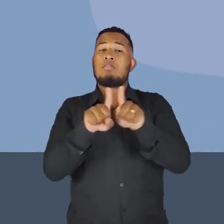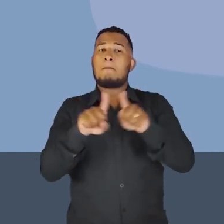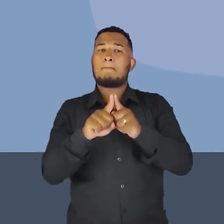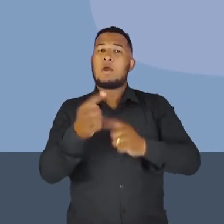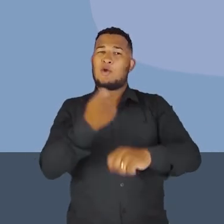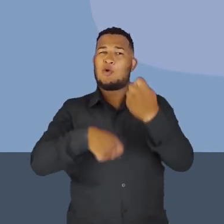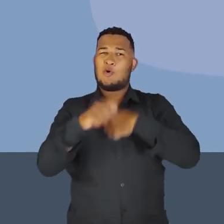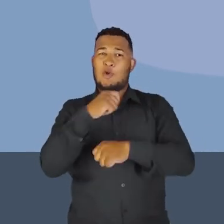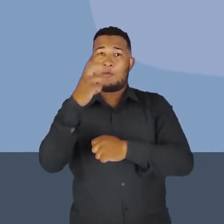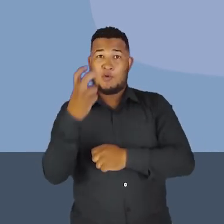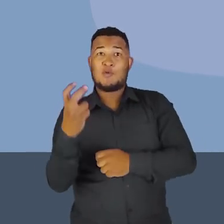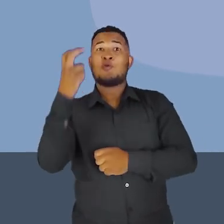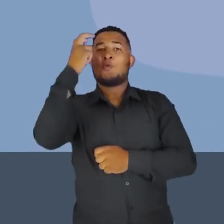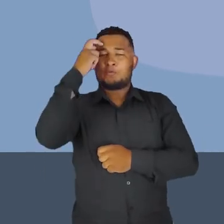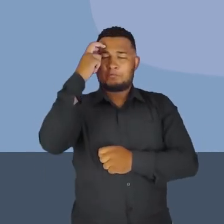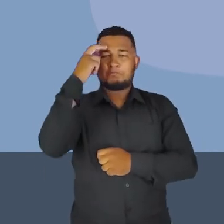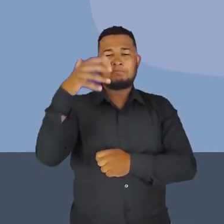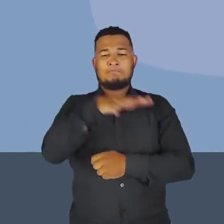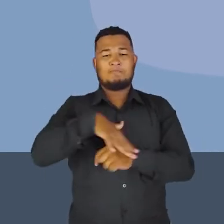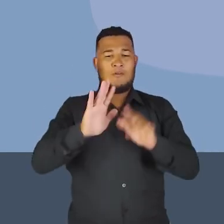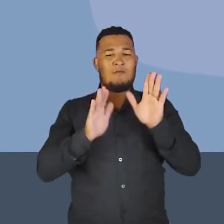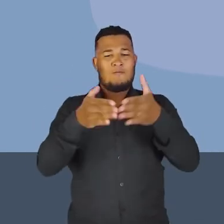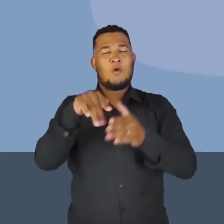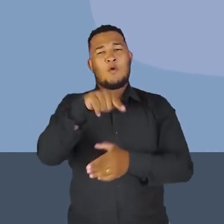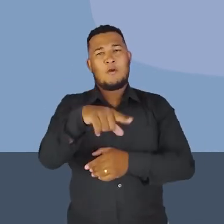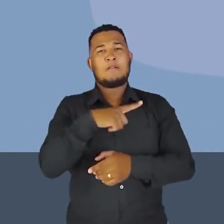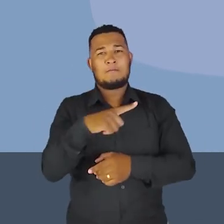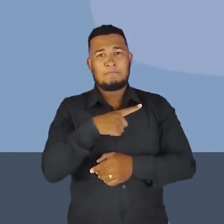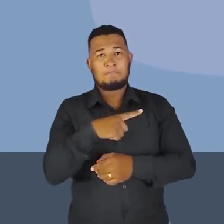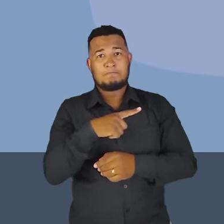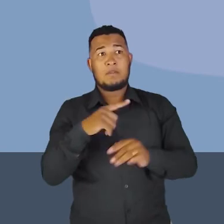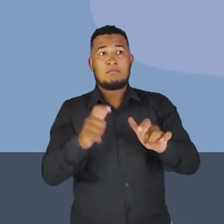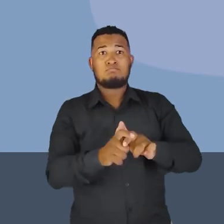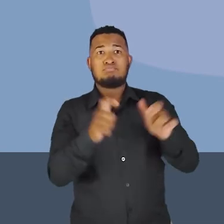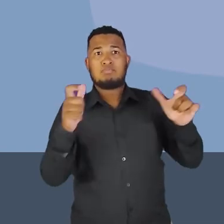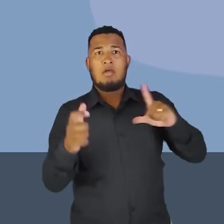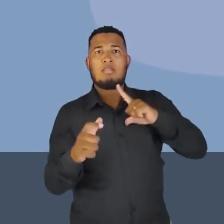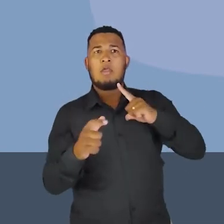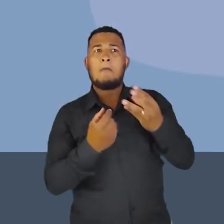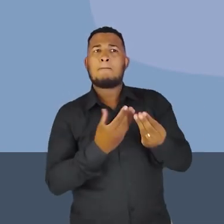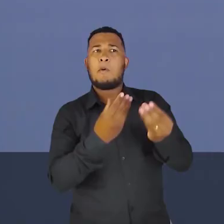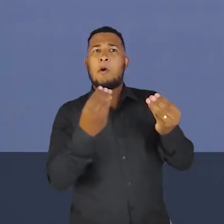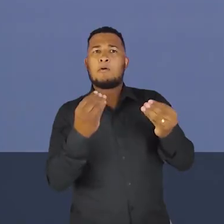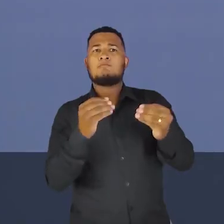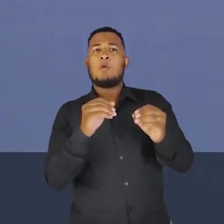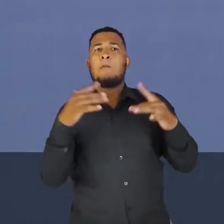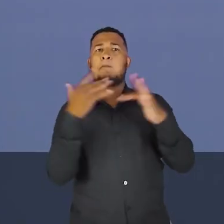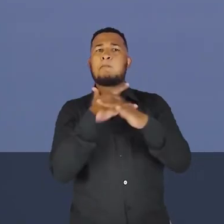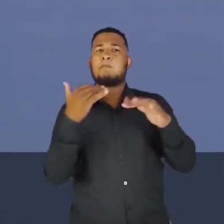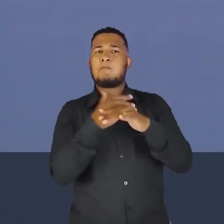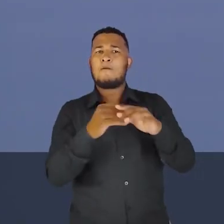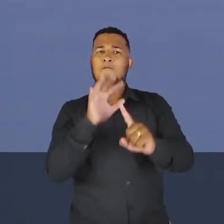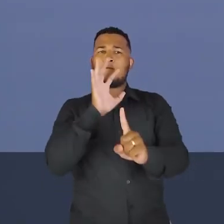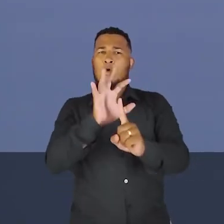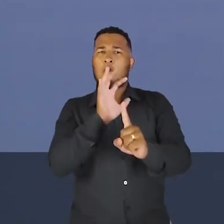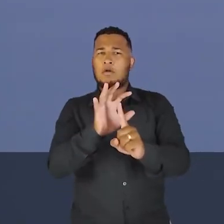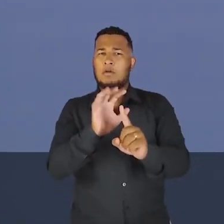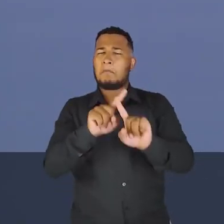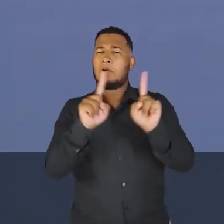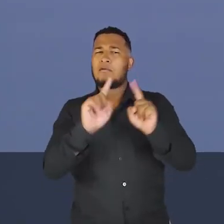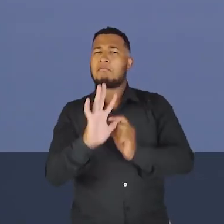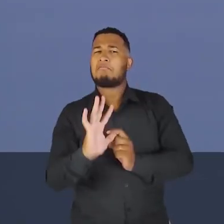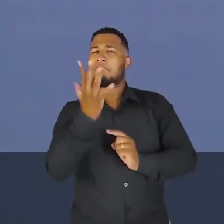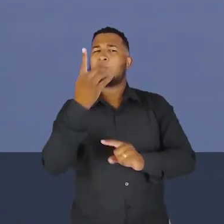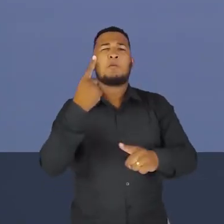campo torna-se cada vez mais dependente das cidades e o mundo passa a sofrer uma grande urbanização. Volta aqui para mim. Mas por que isso acontece? Por